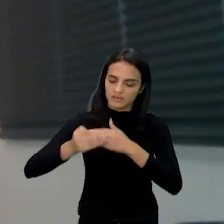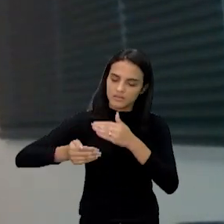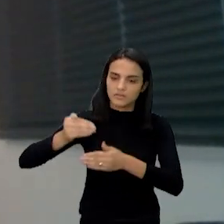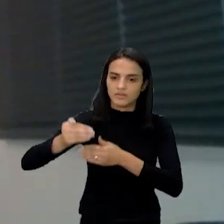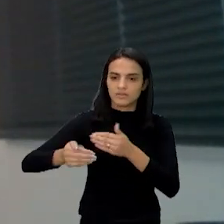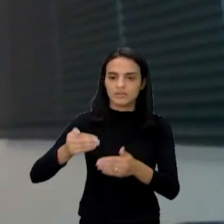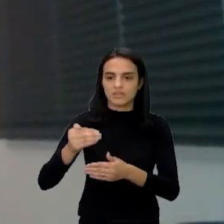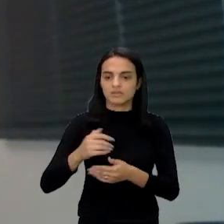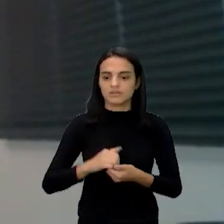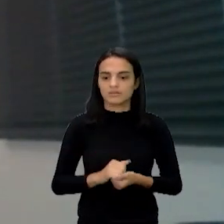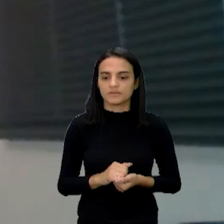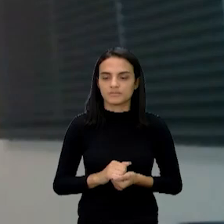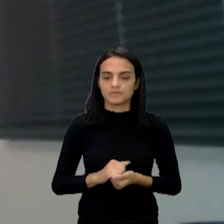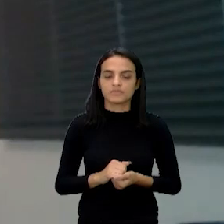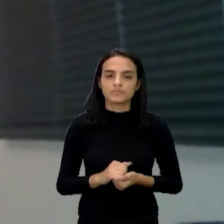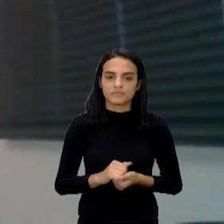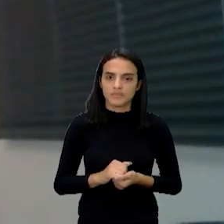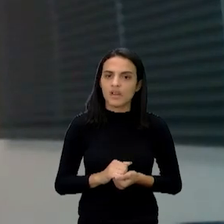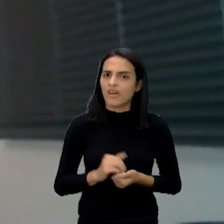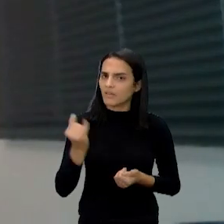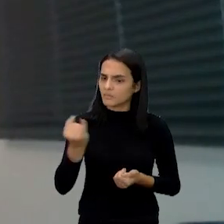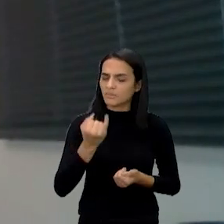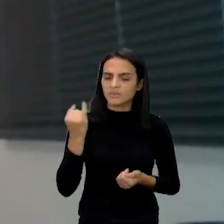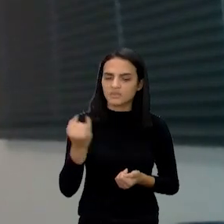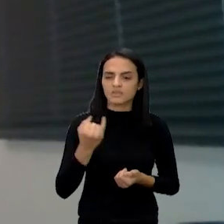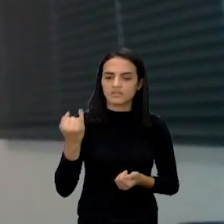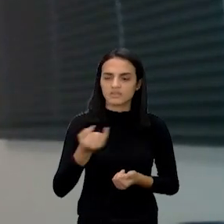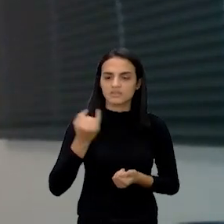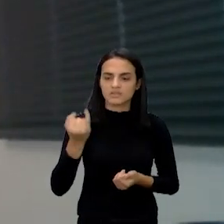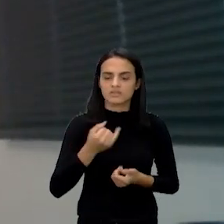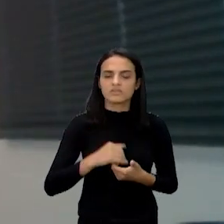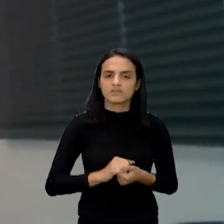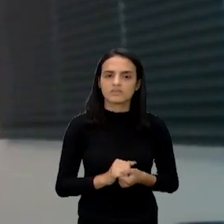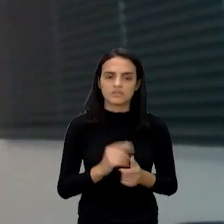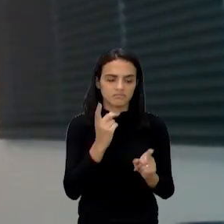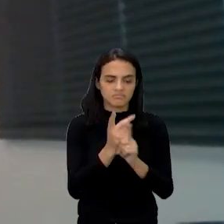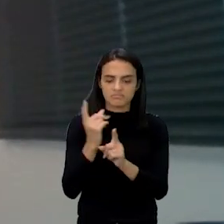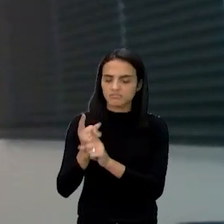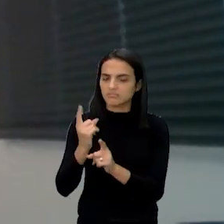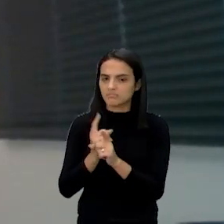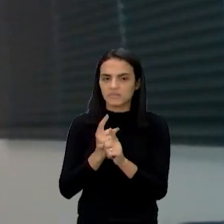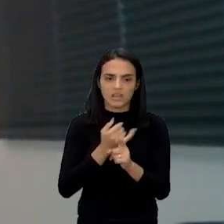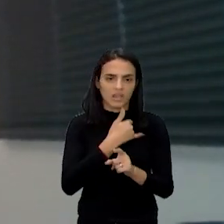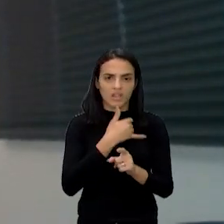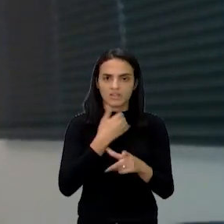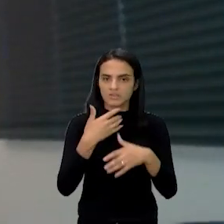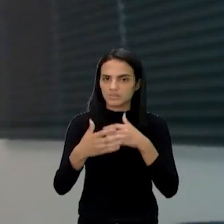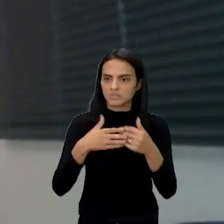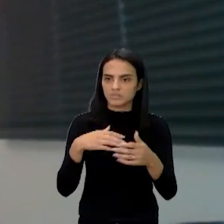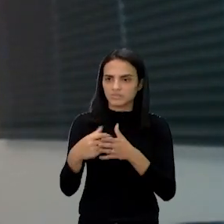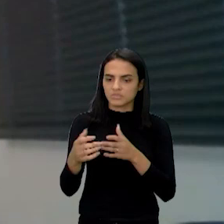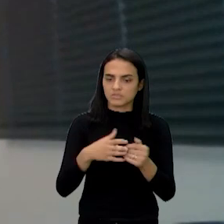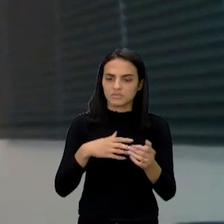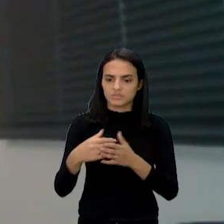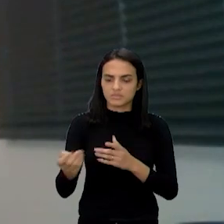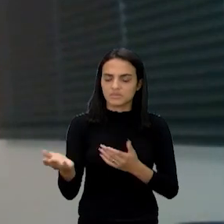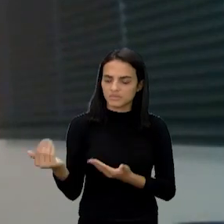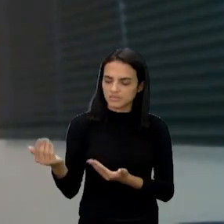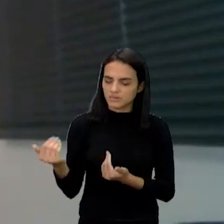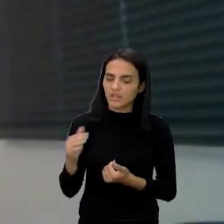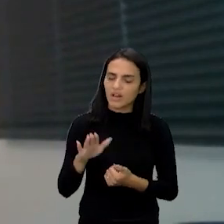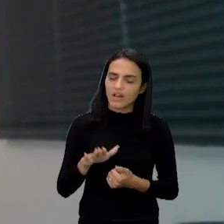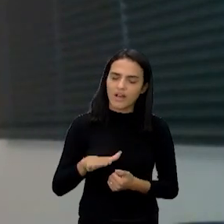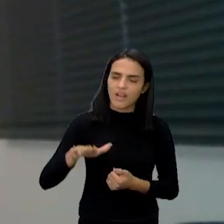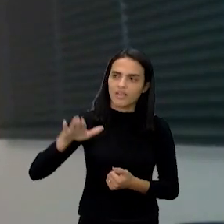a identificação, ela é fundamental. A identificação, ela pode acontecer em qualquer idade, desde a infância até a